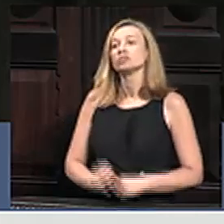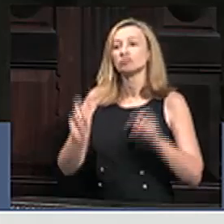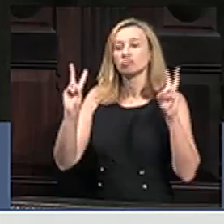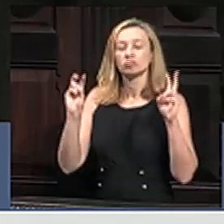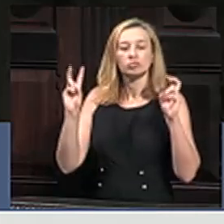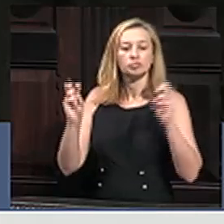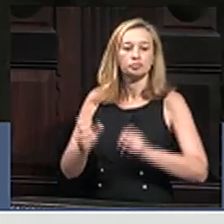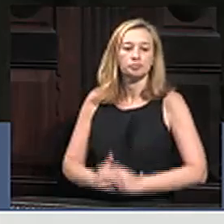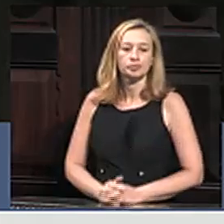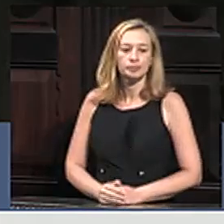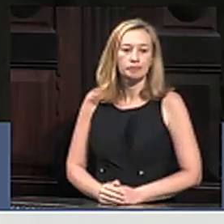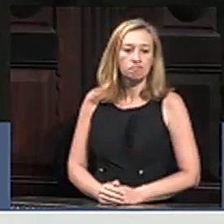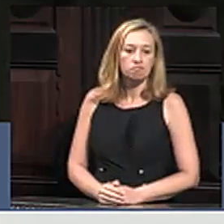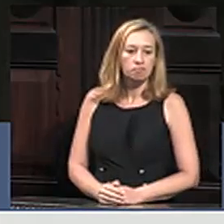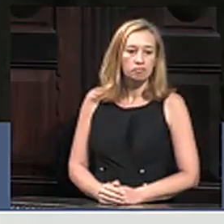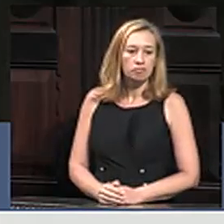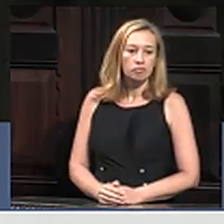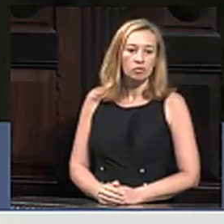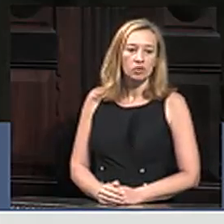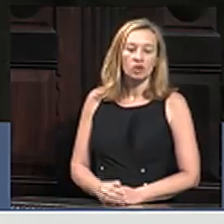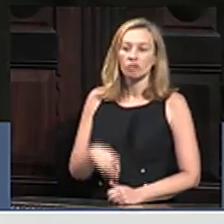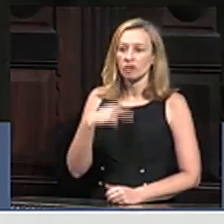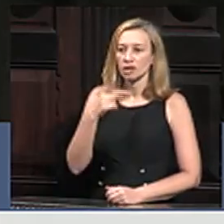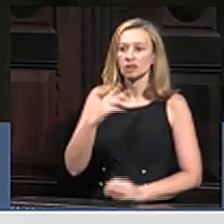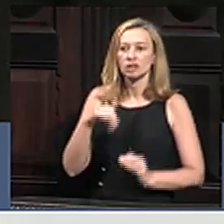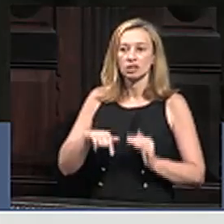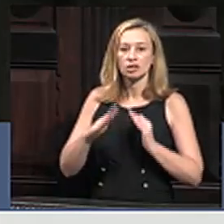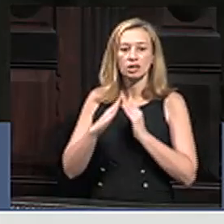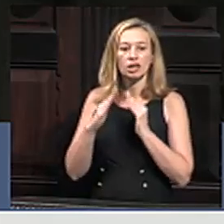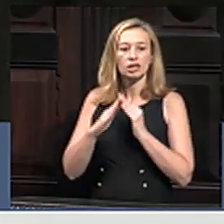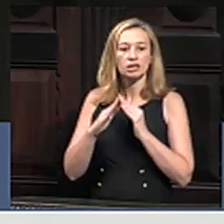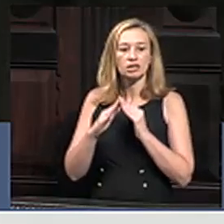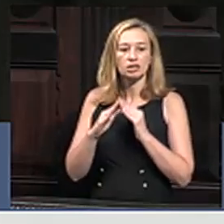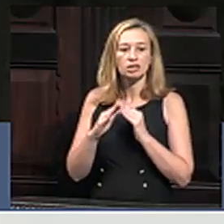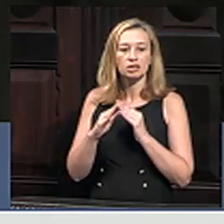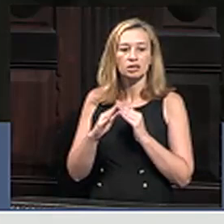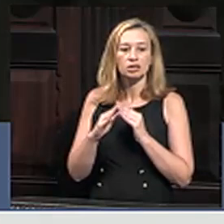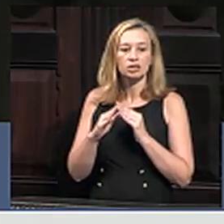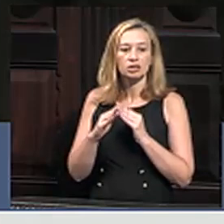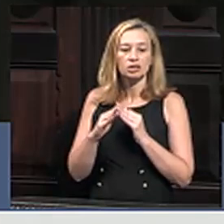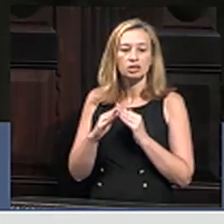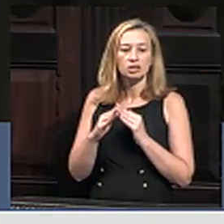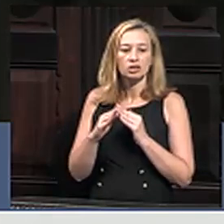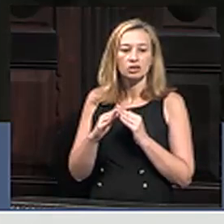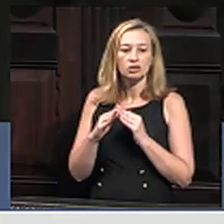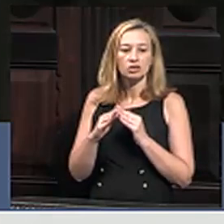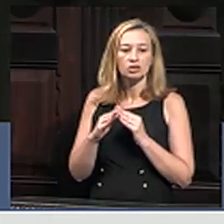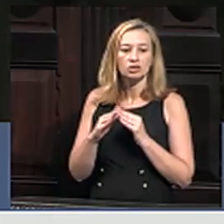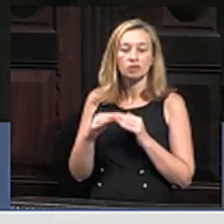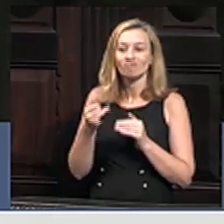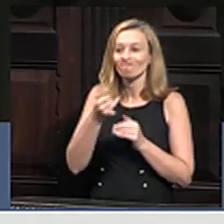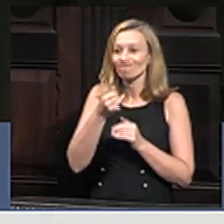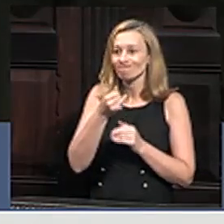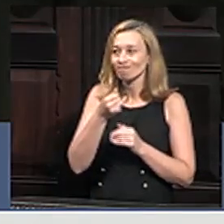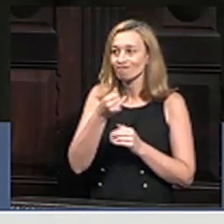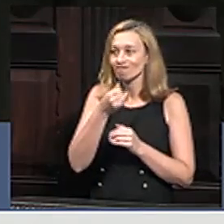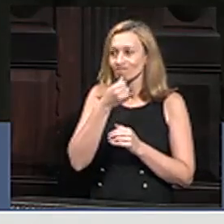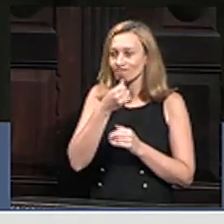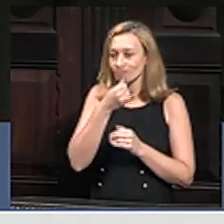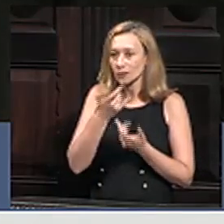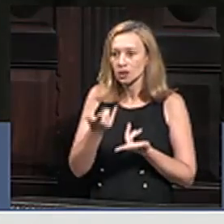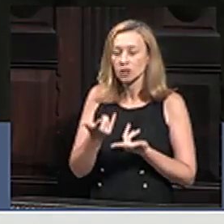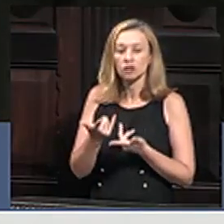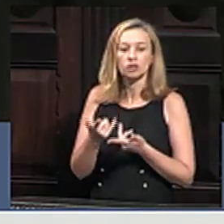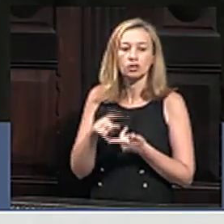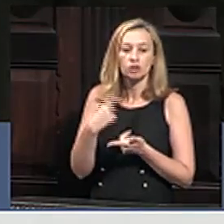situação, eu estou trazendo aqui na casa, porque a situação está muito crítica, né? Nós